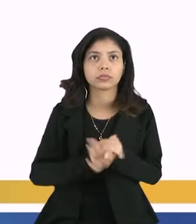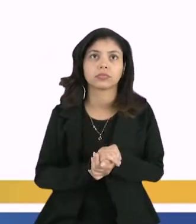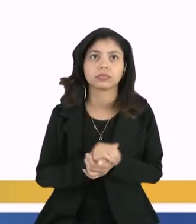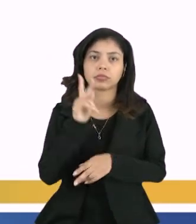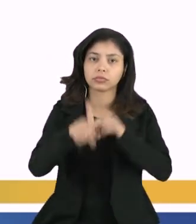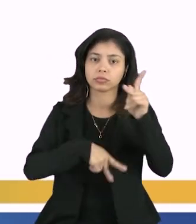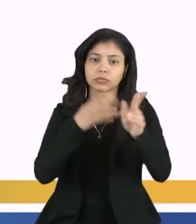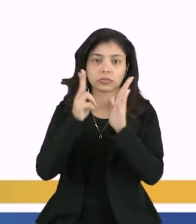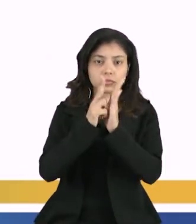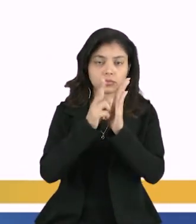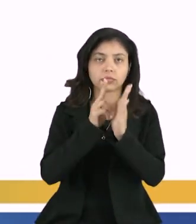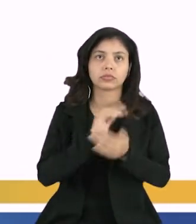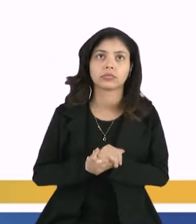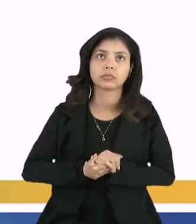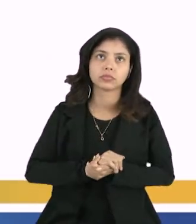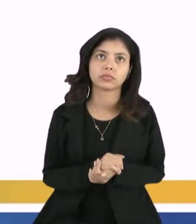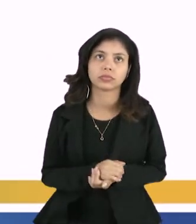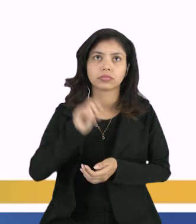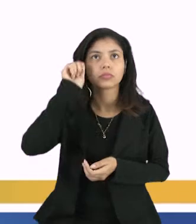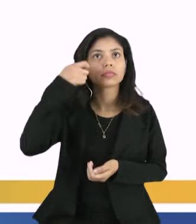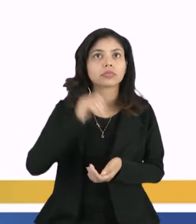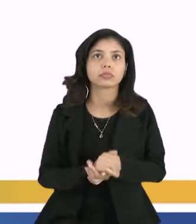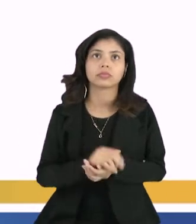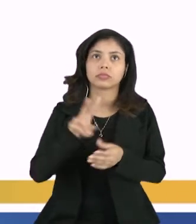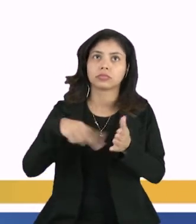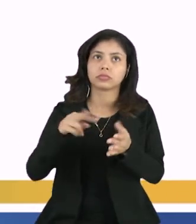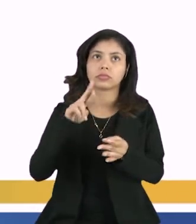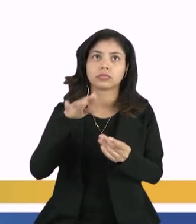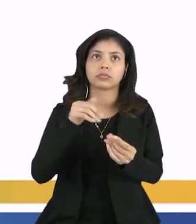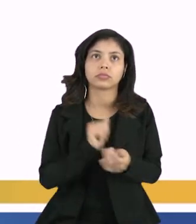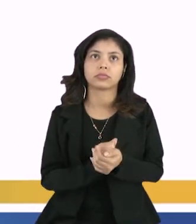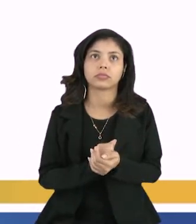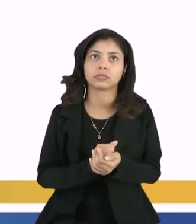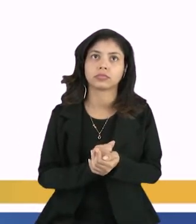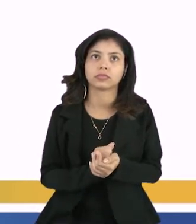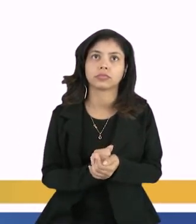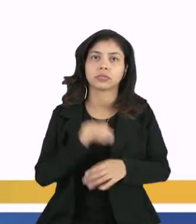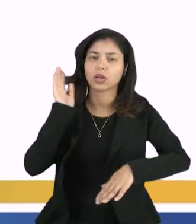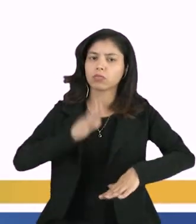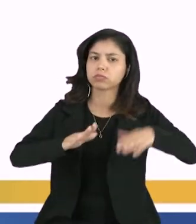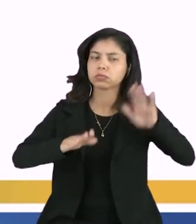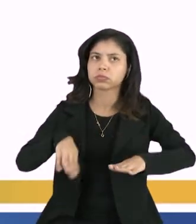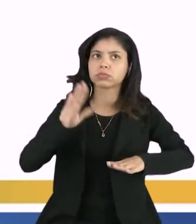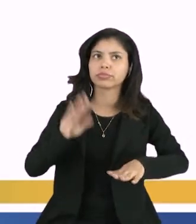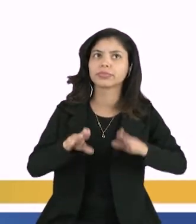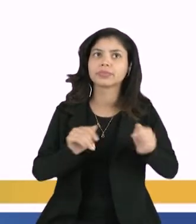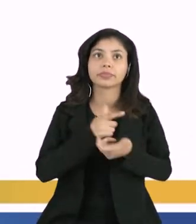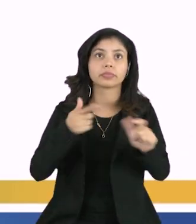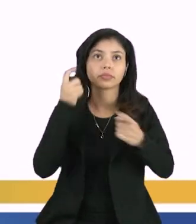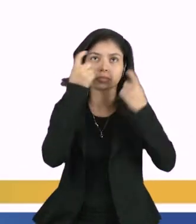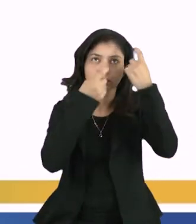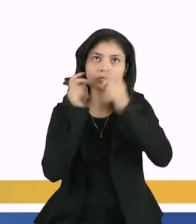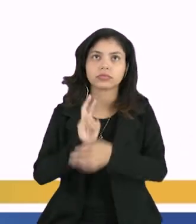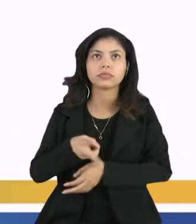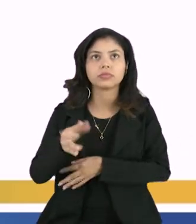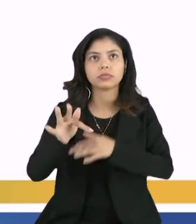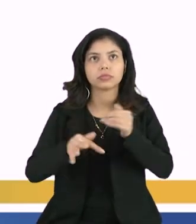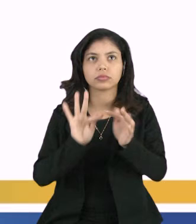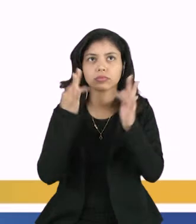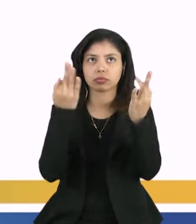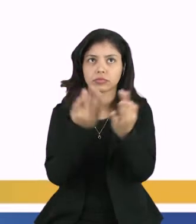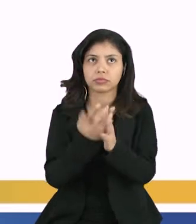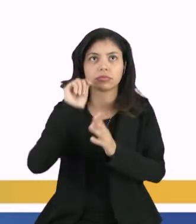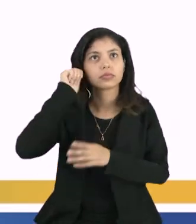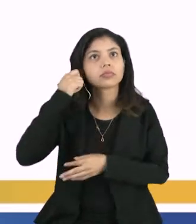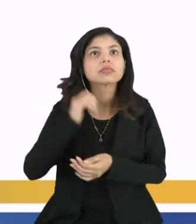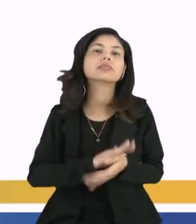e os povos nativos. Os negros com suas danças ritmadas pelo som dos tambores e grande preocupação com a